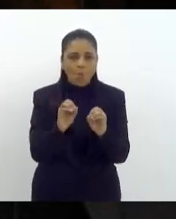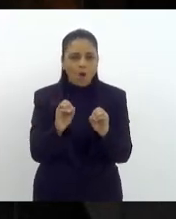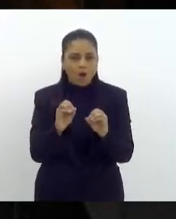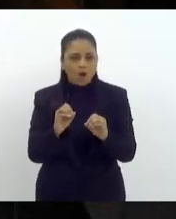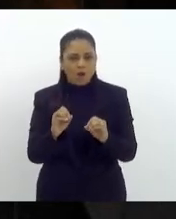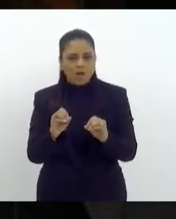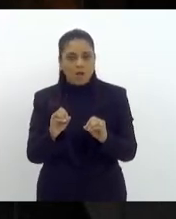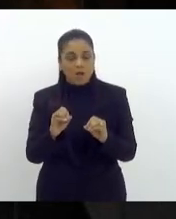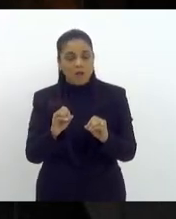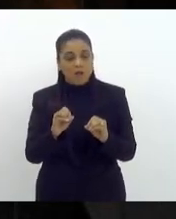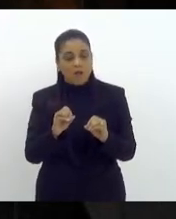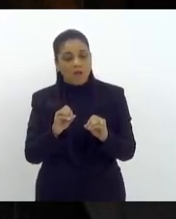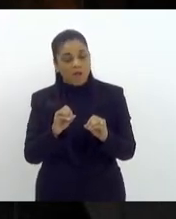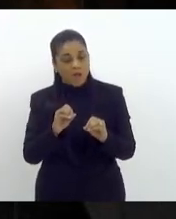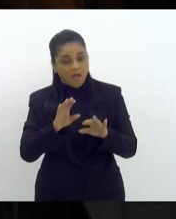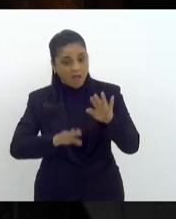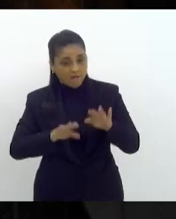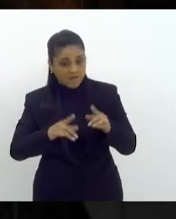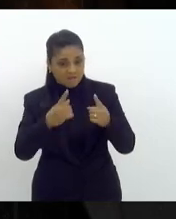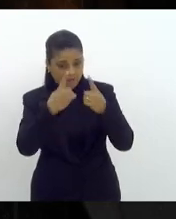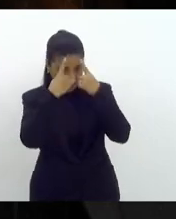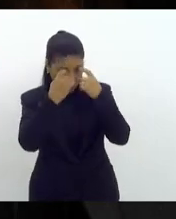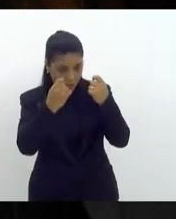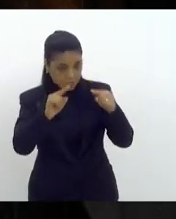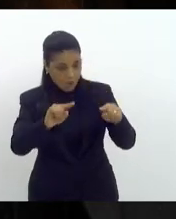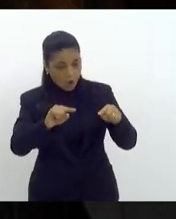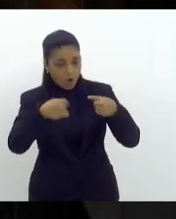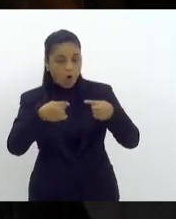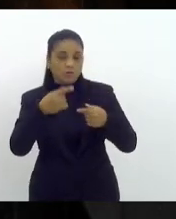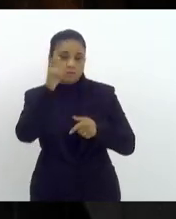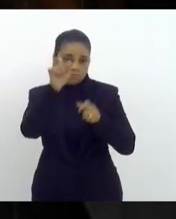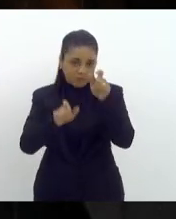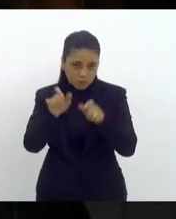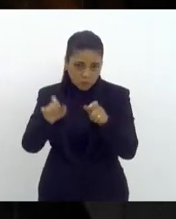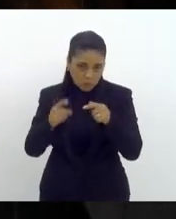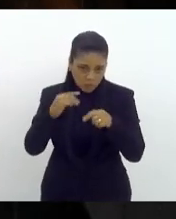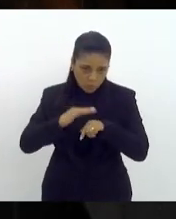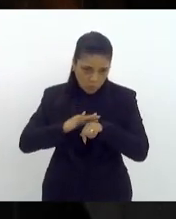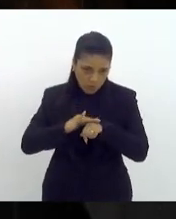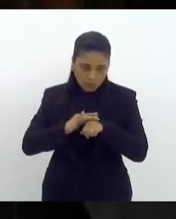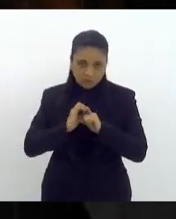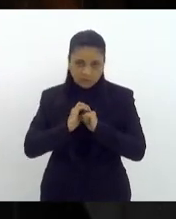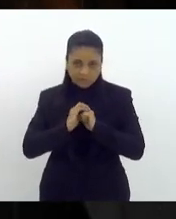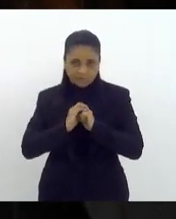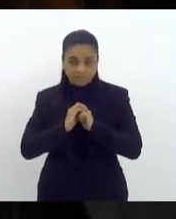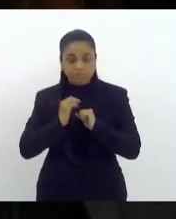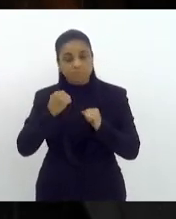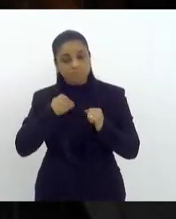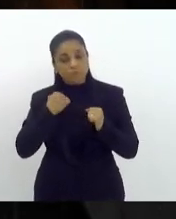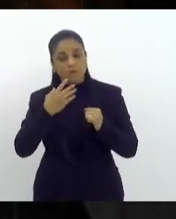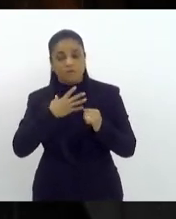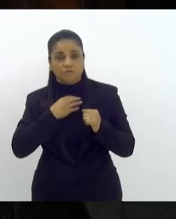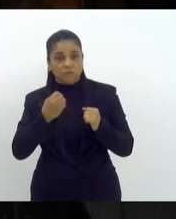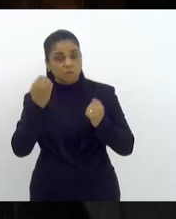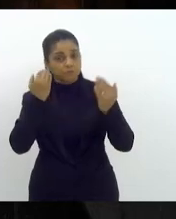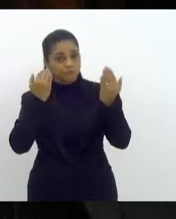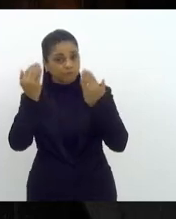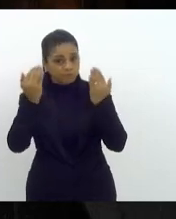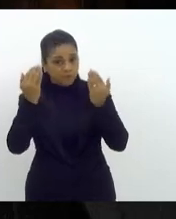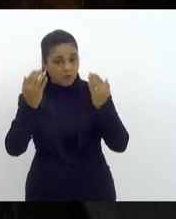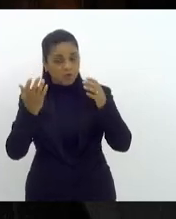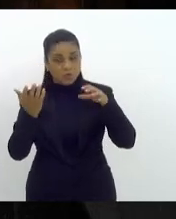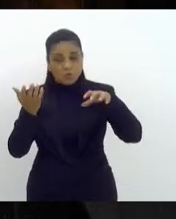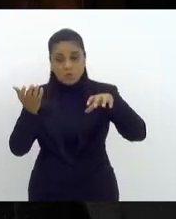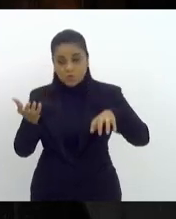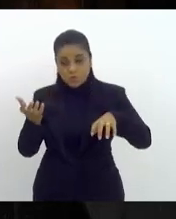das vezes são agredidos e meu filho usando essa analogia ele disse que o Congresso Nacional está cheio de